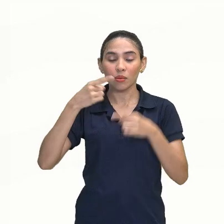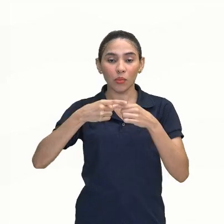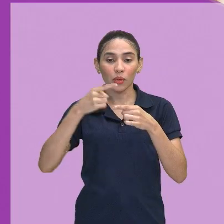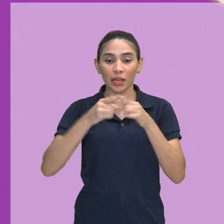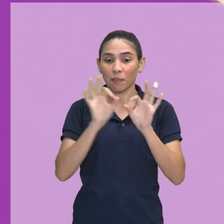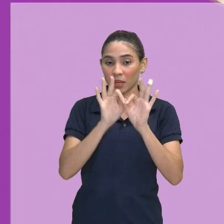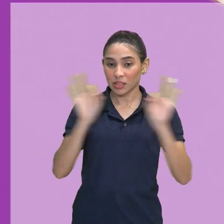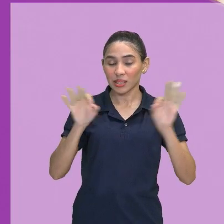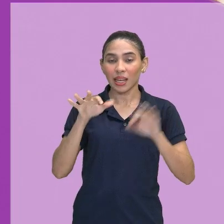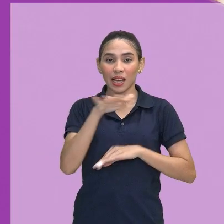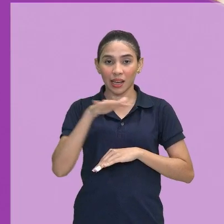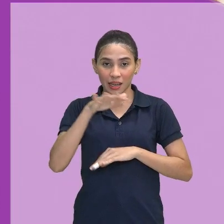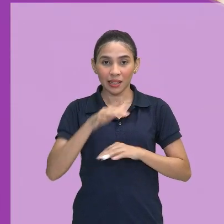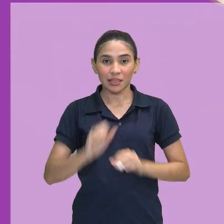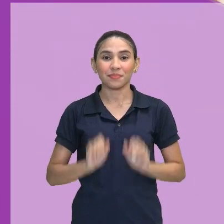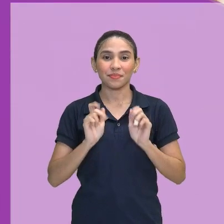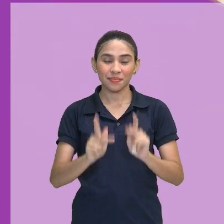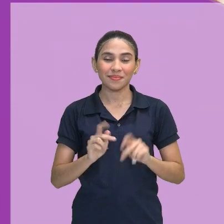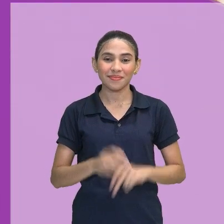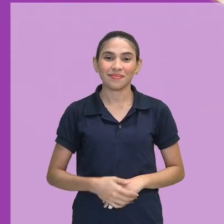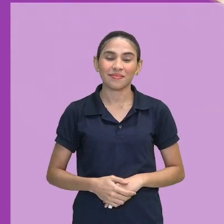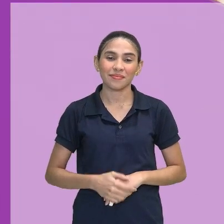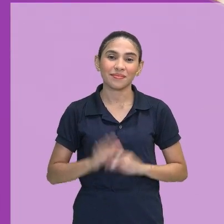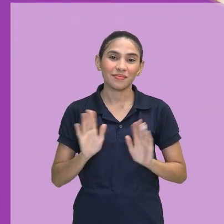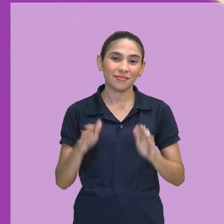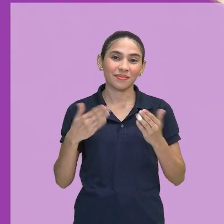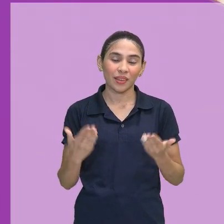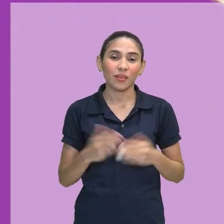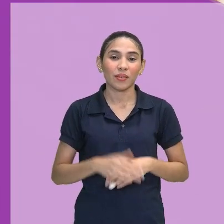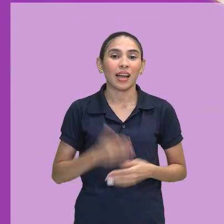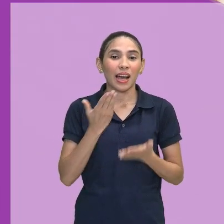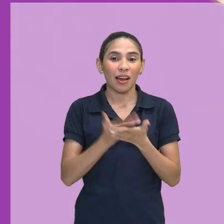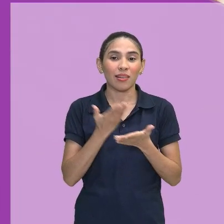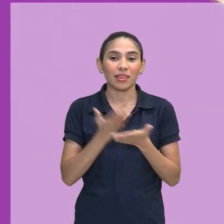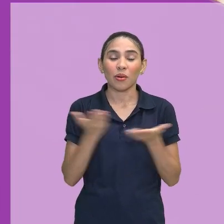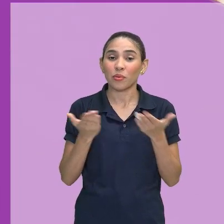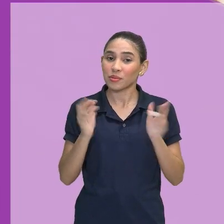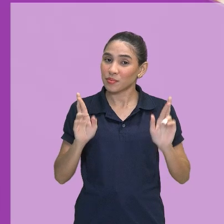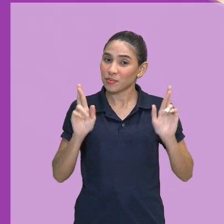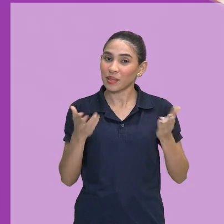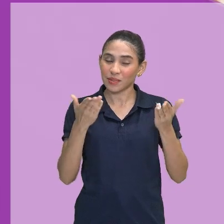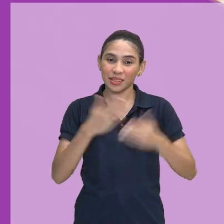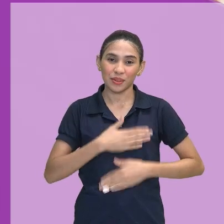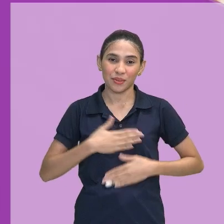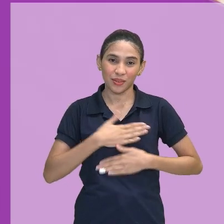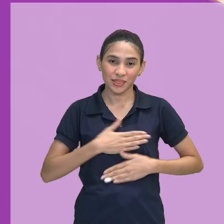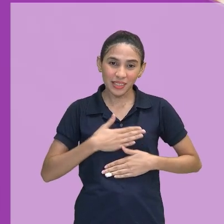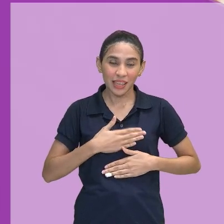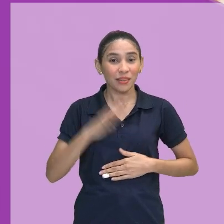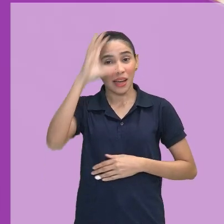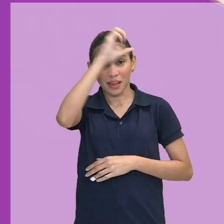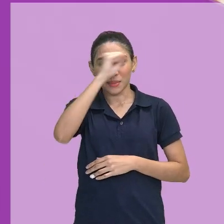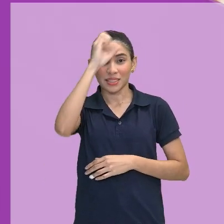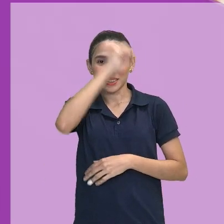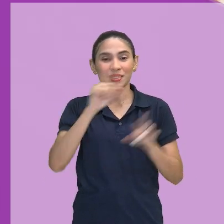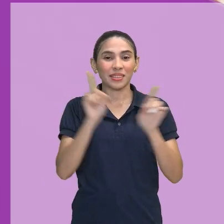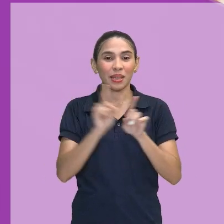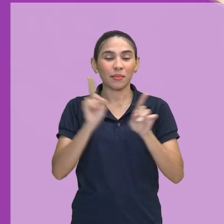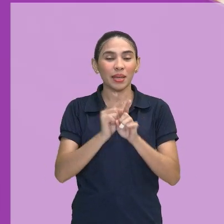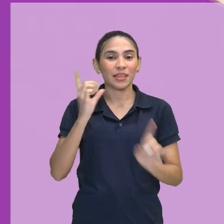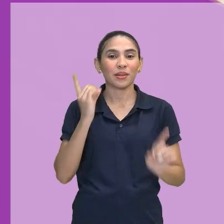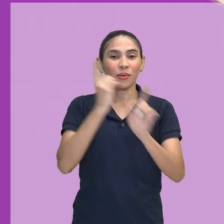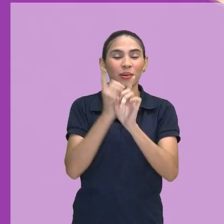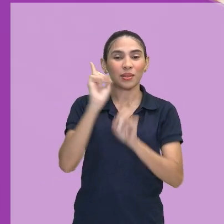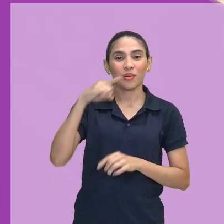de área. Tudo bem? Então, pessoal, essa foi a nossa aula. Eu espero que vocês tenham gostado e aprendido, e a gente se